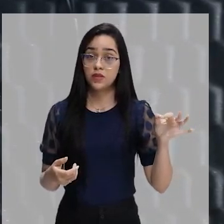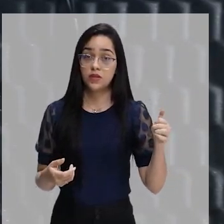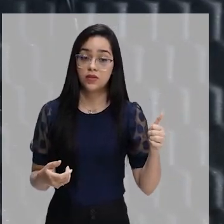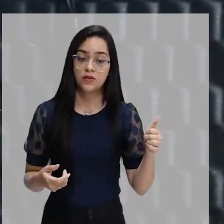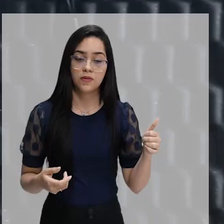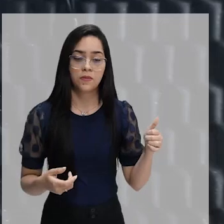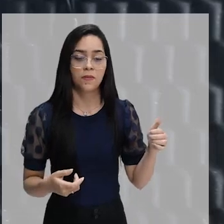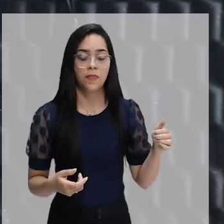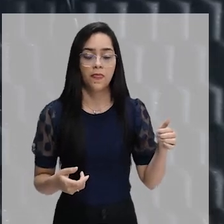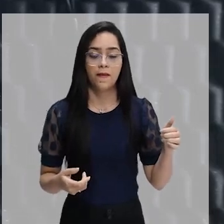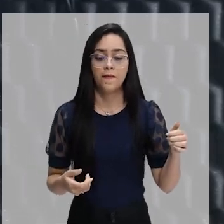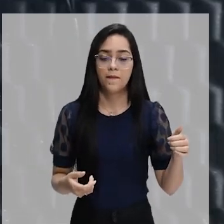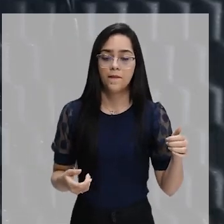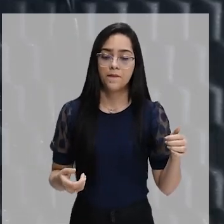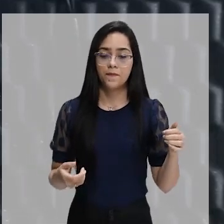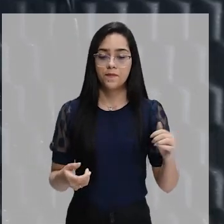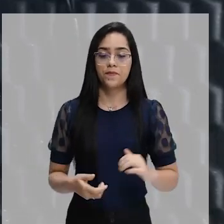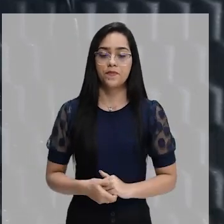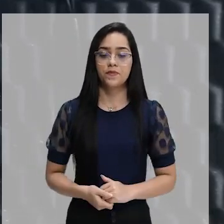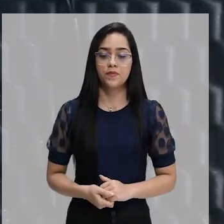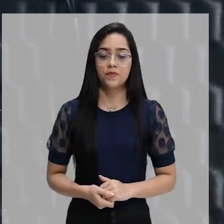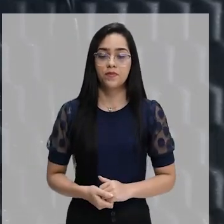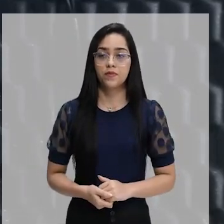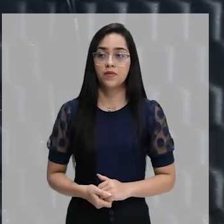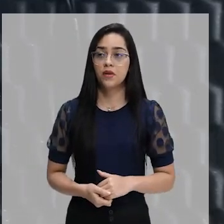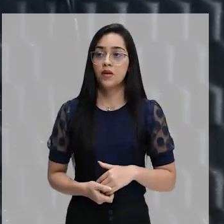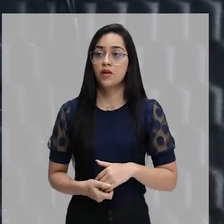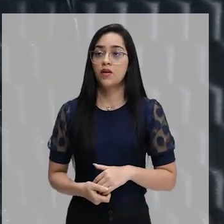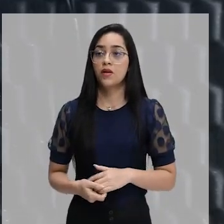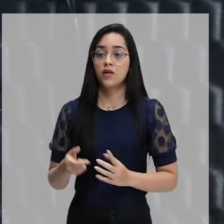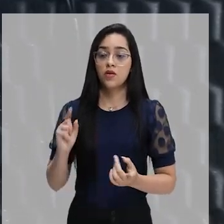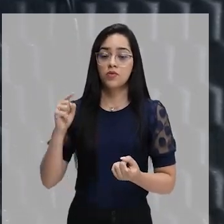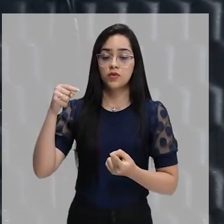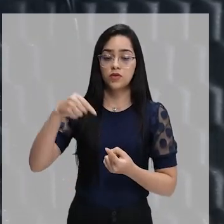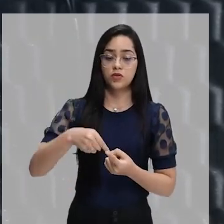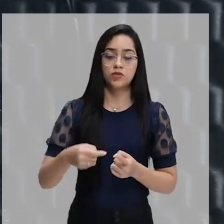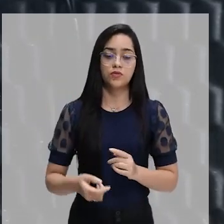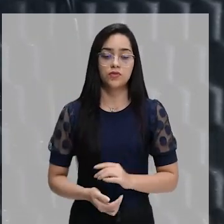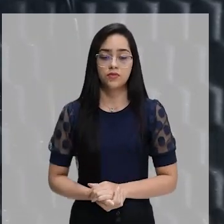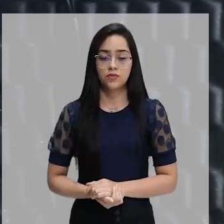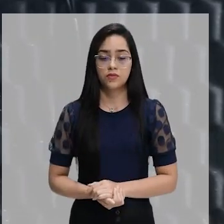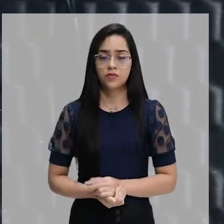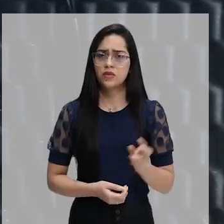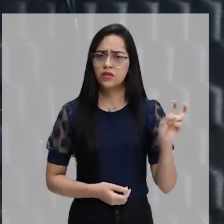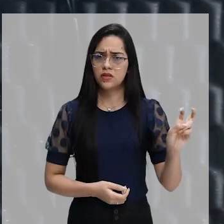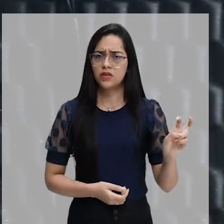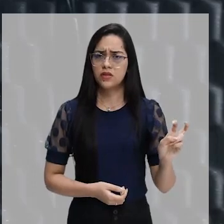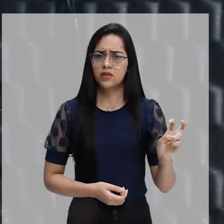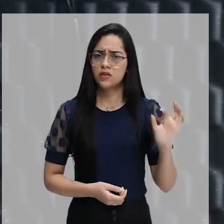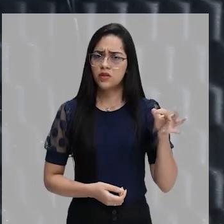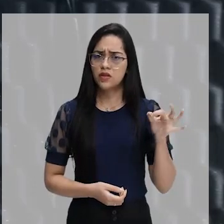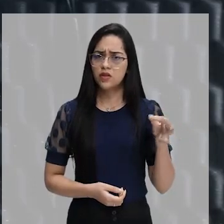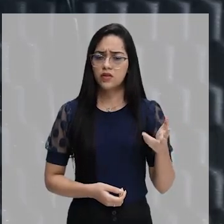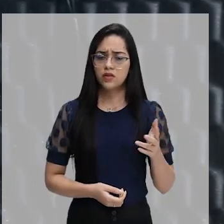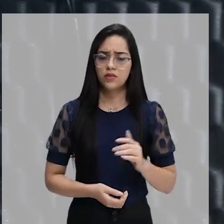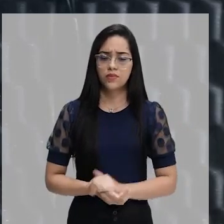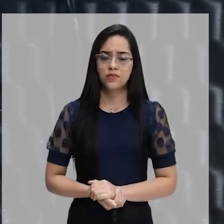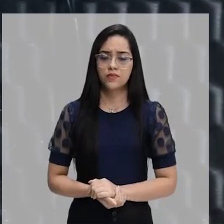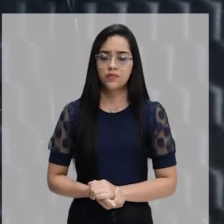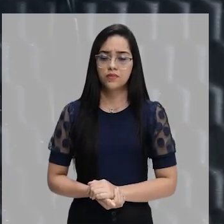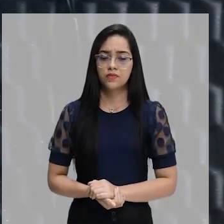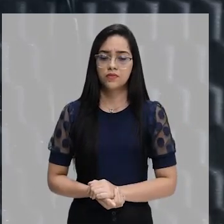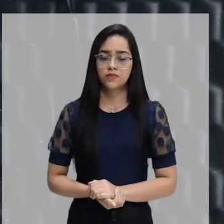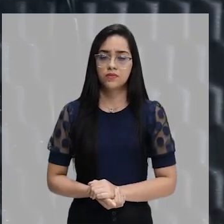aí? Linguagem natural sem rebuscamentos, ou seja, linguagem objetiva. Preocupação com a mensagem, que